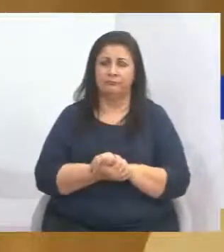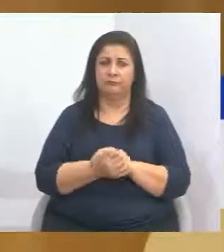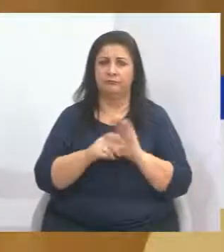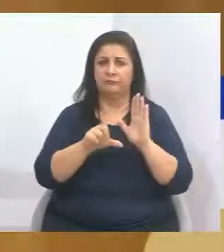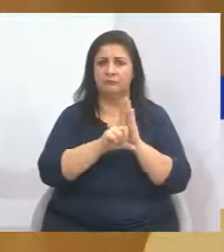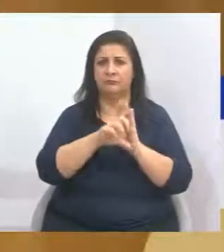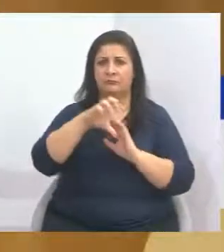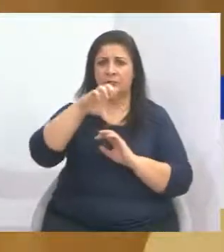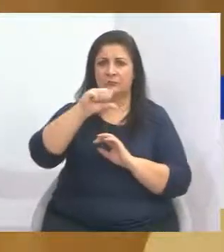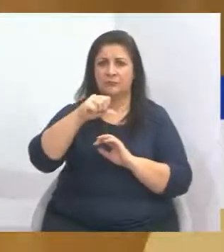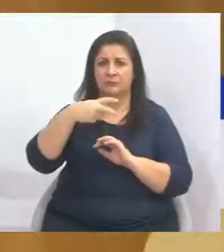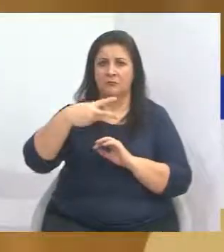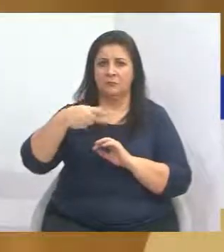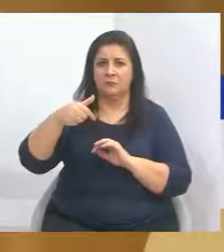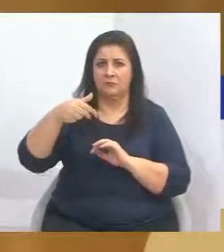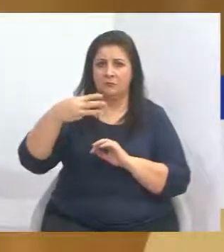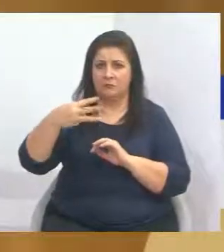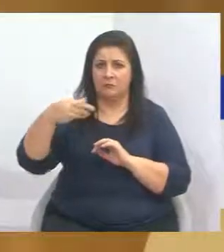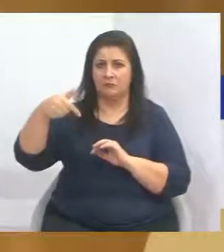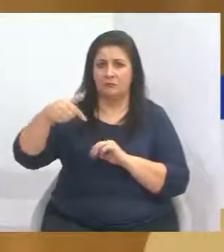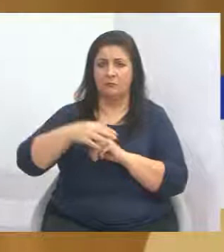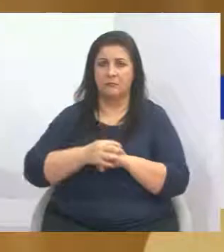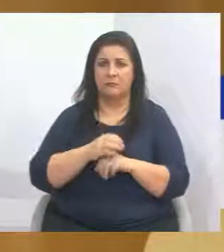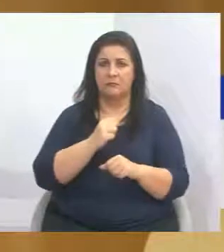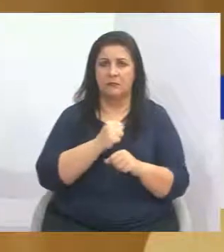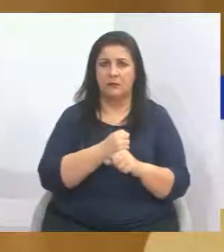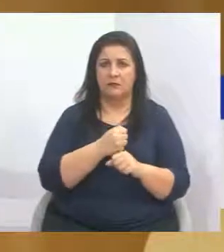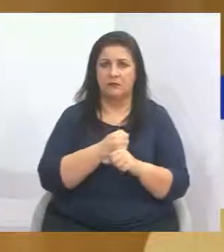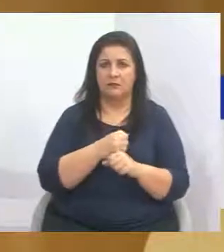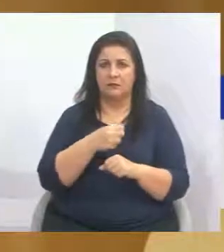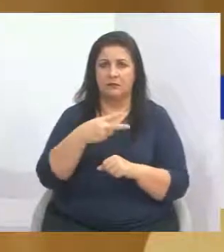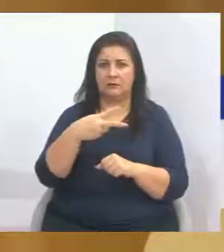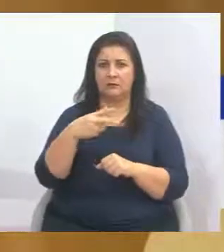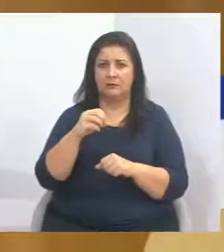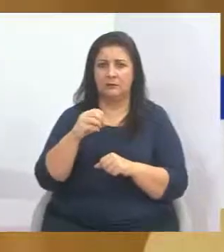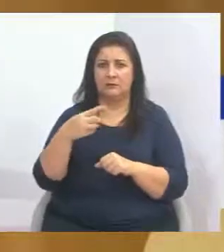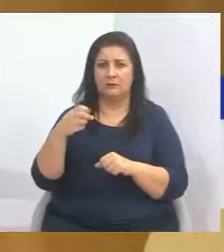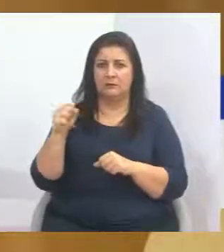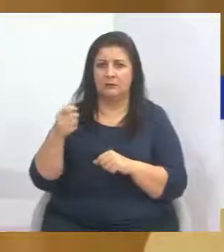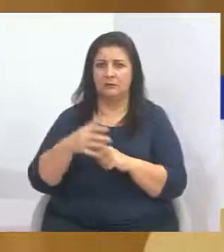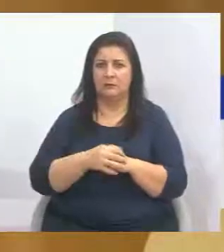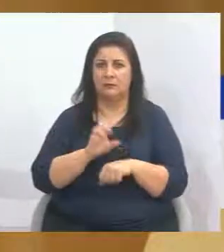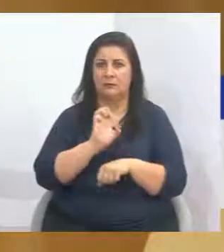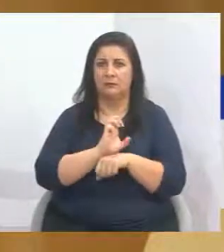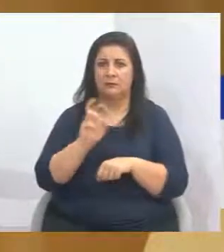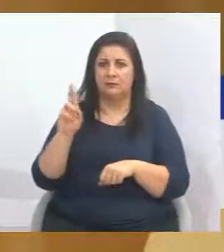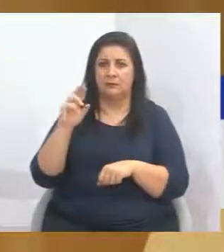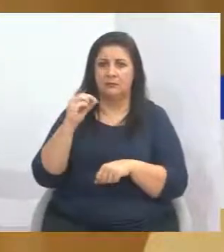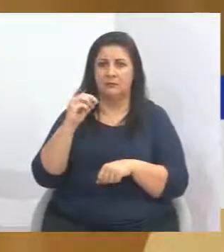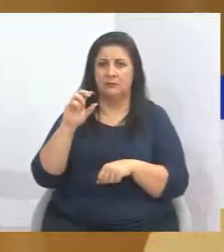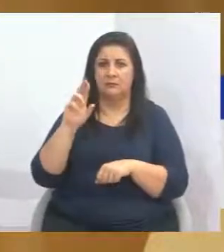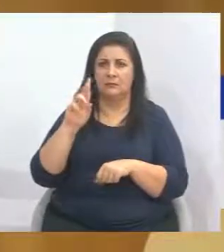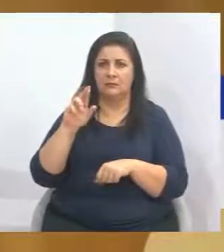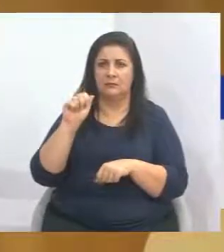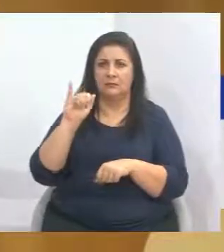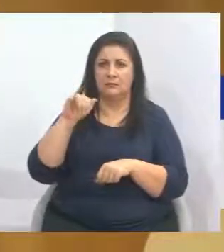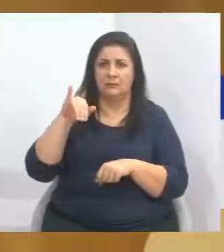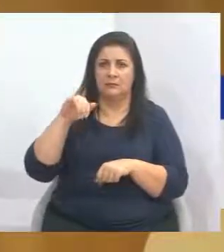nº 1.237, de 22 de janeiro de 2018, do Estado de Roraima, com